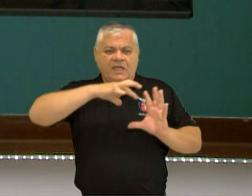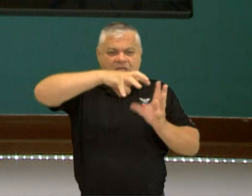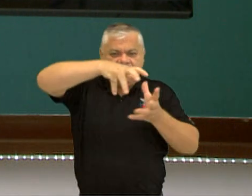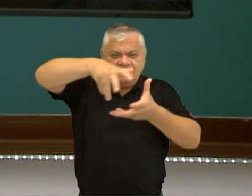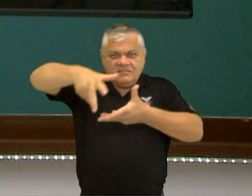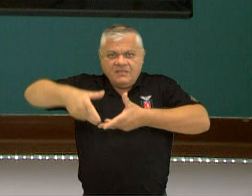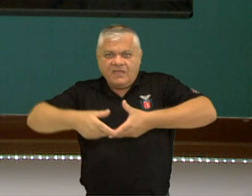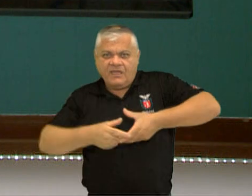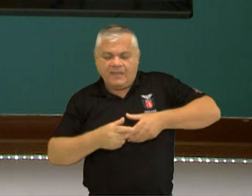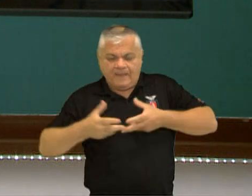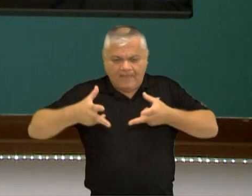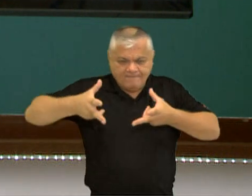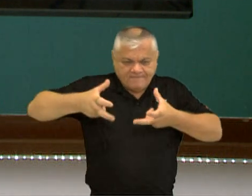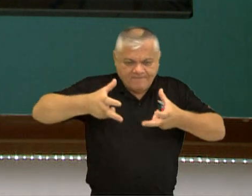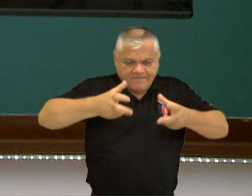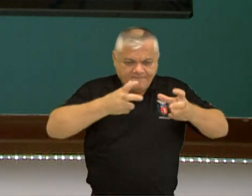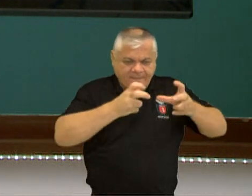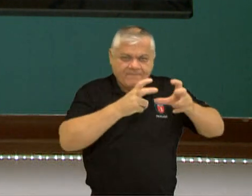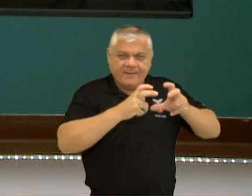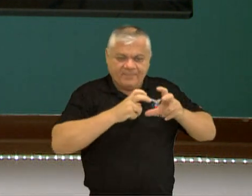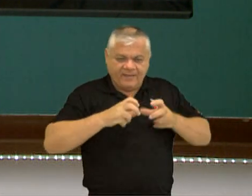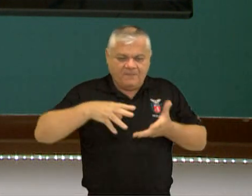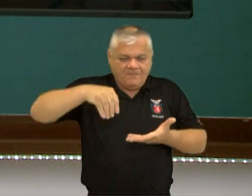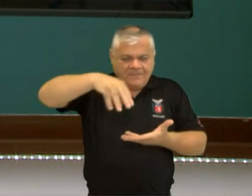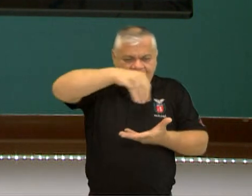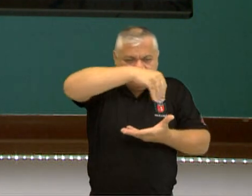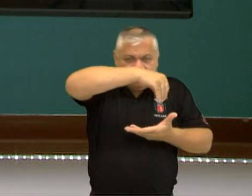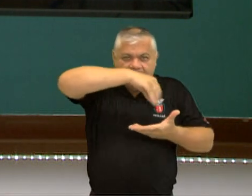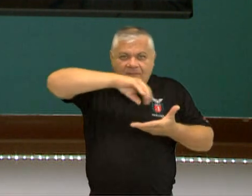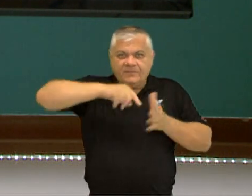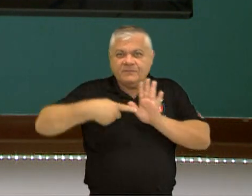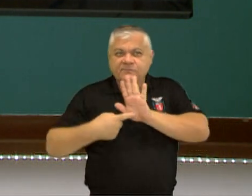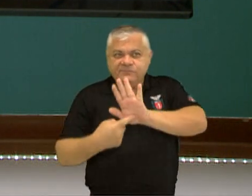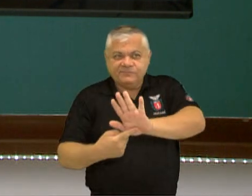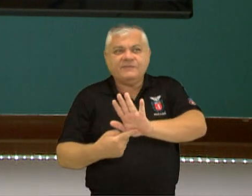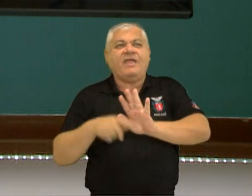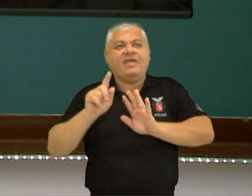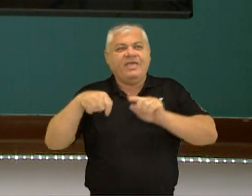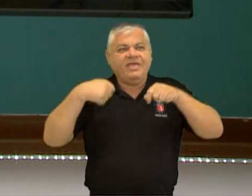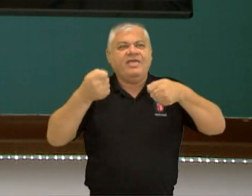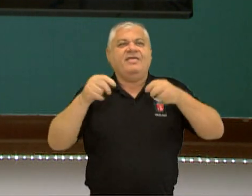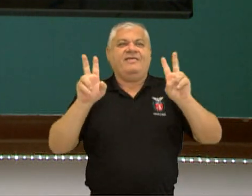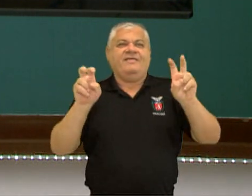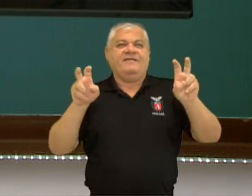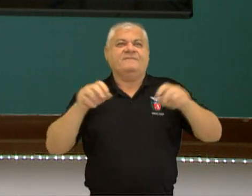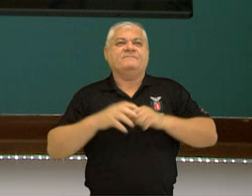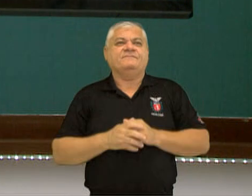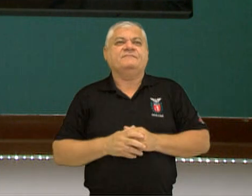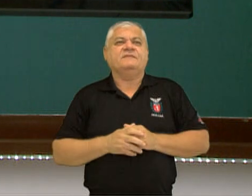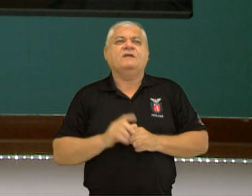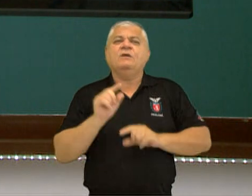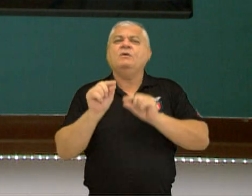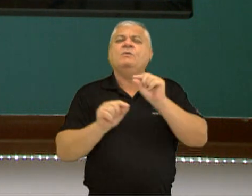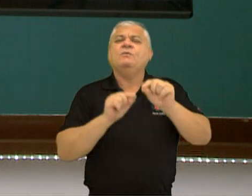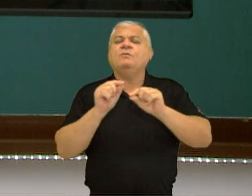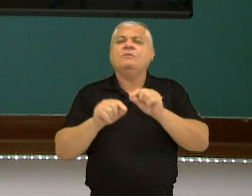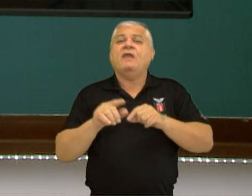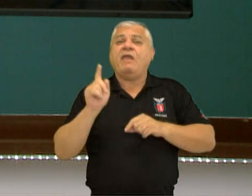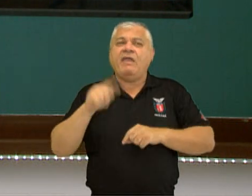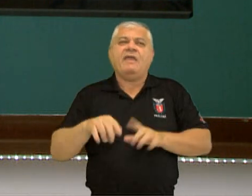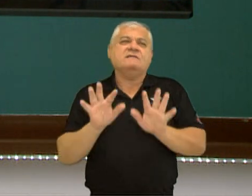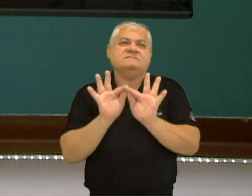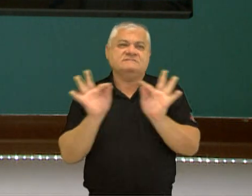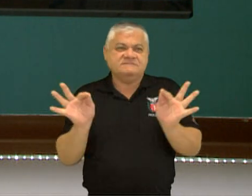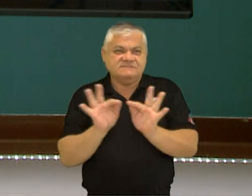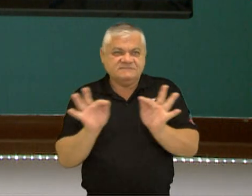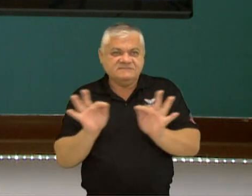fotográfico, nós estamos falando da aerofotogrametria. Continuando aqui, ó, que possui uma vantagem de ser tecnicamente mais